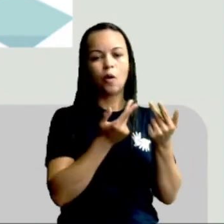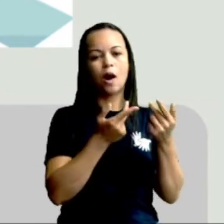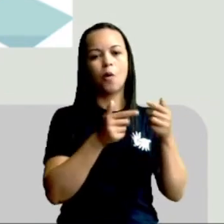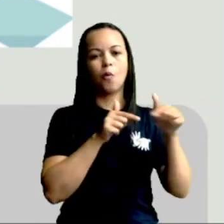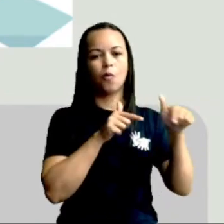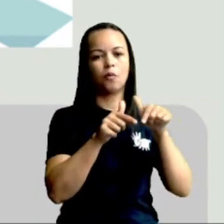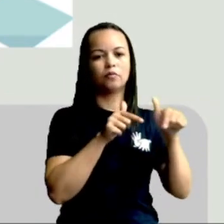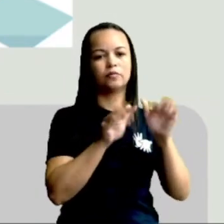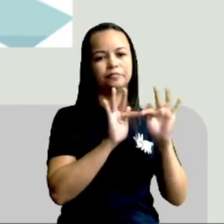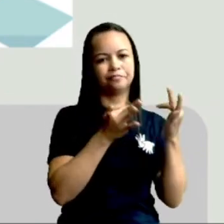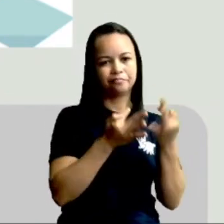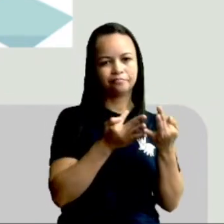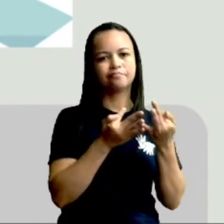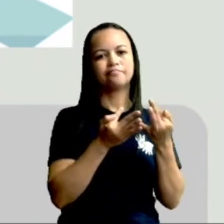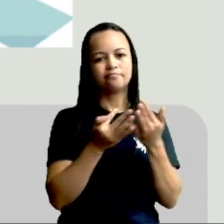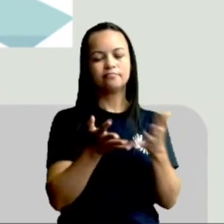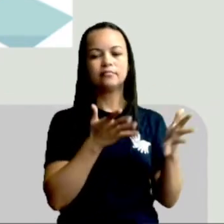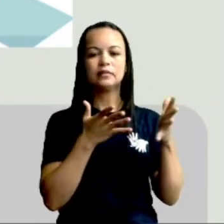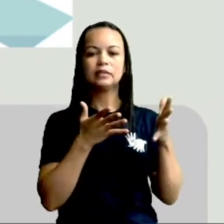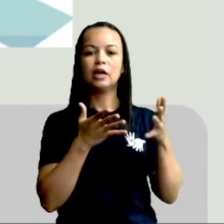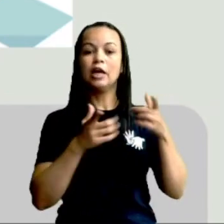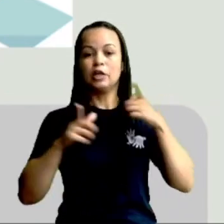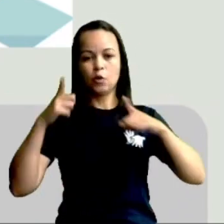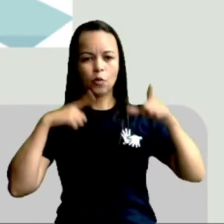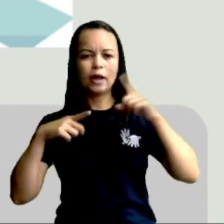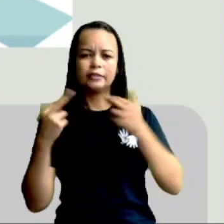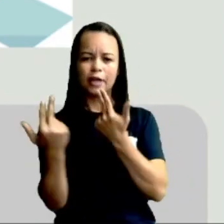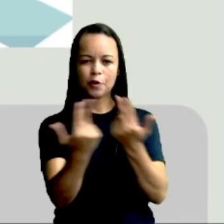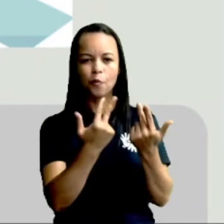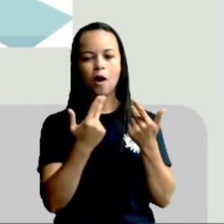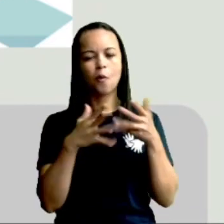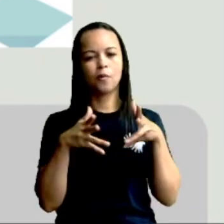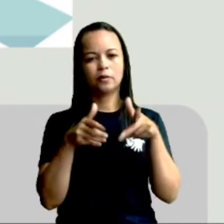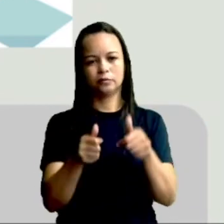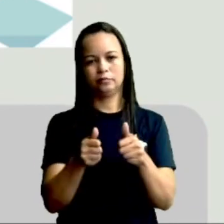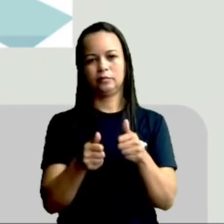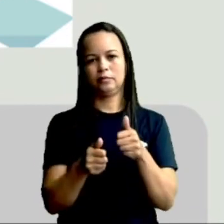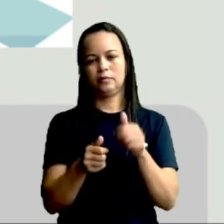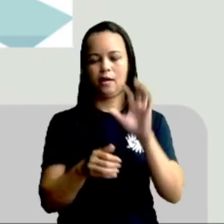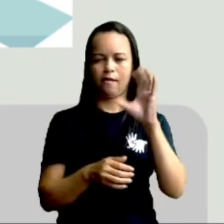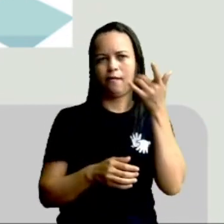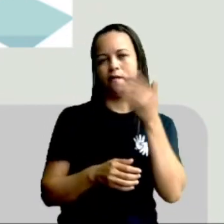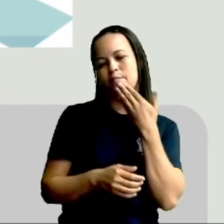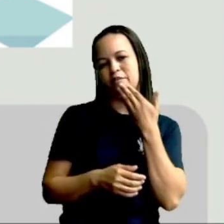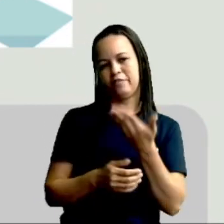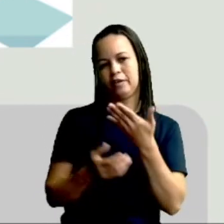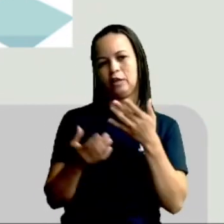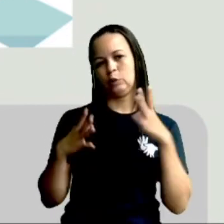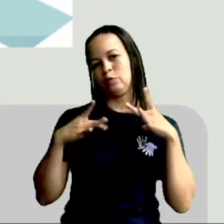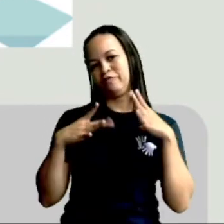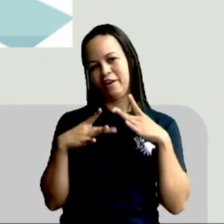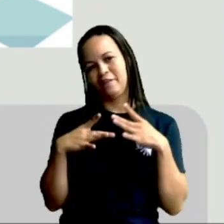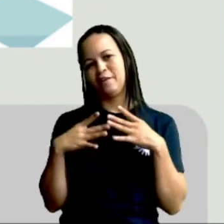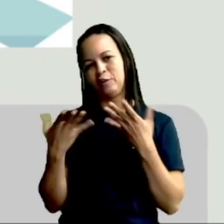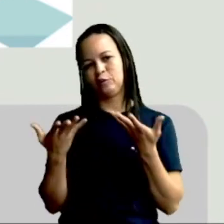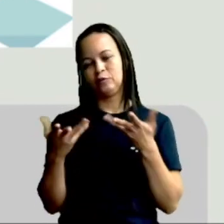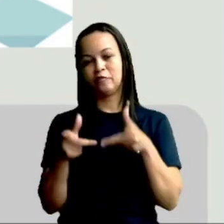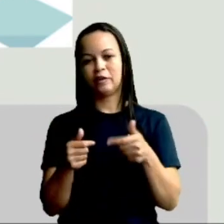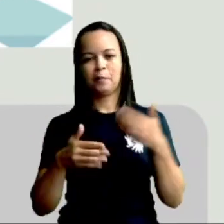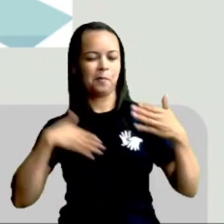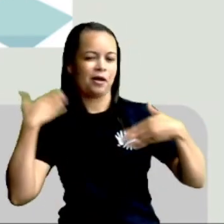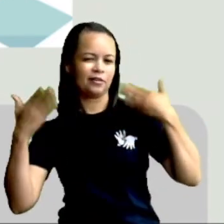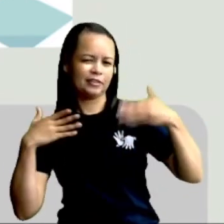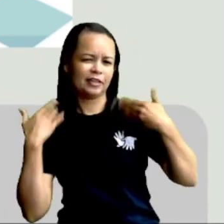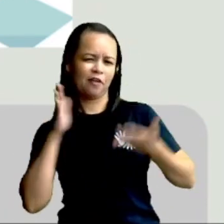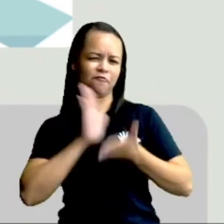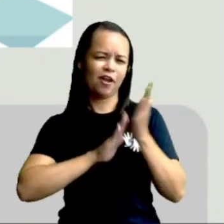aí, o tempo do lazer também era igual para todos. Claro que a gente preferia estar todos de férias, poder fazer grandes